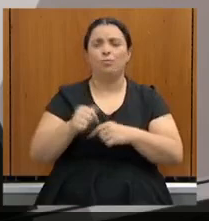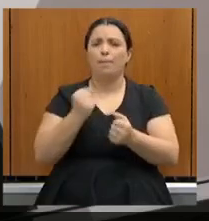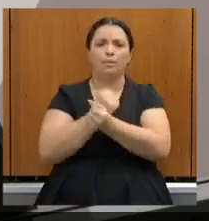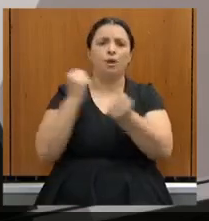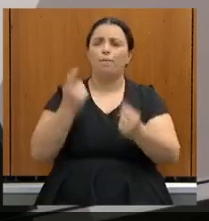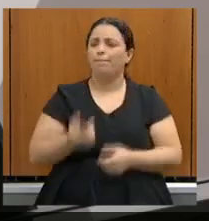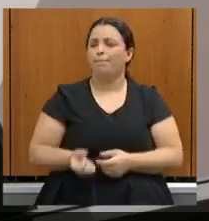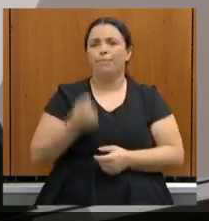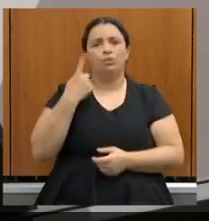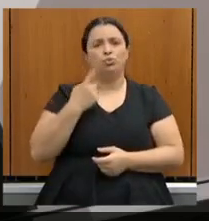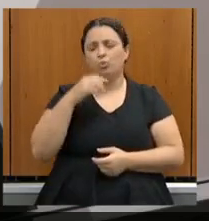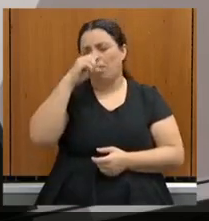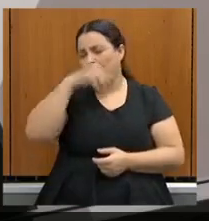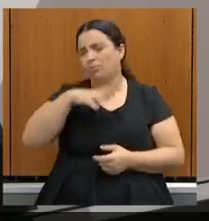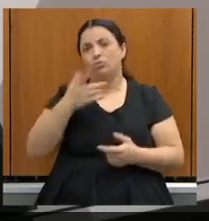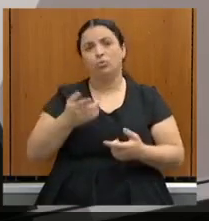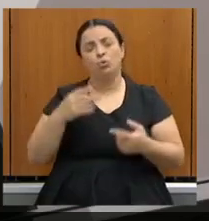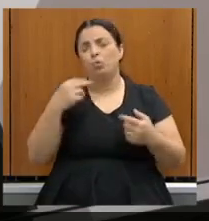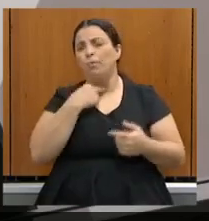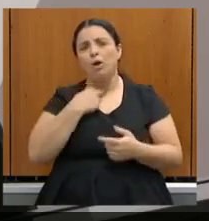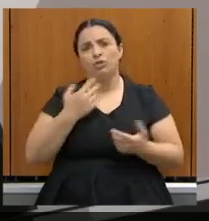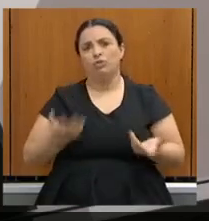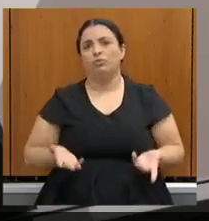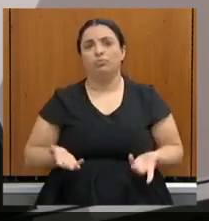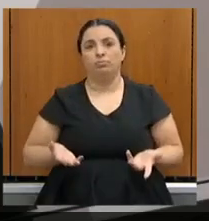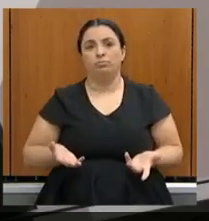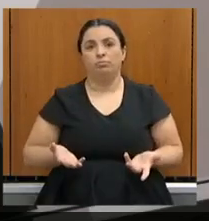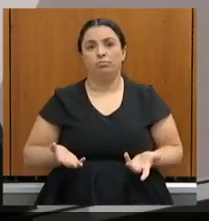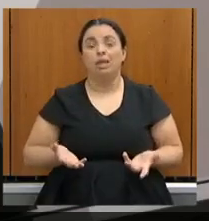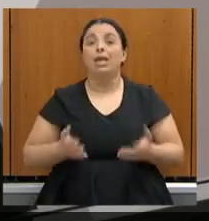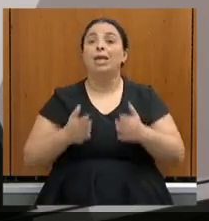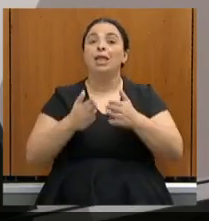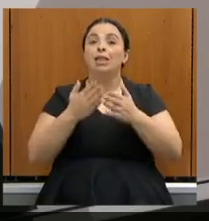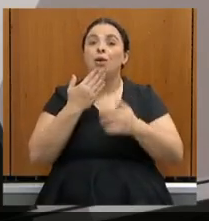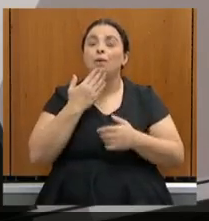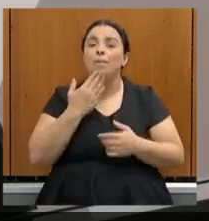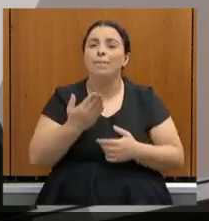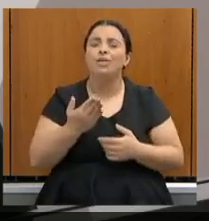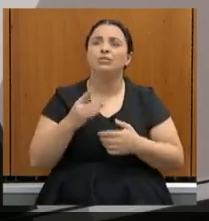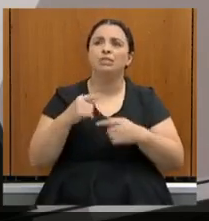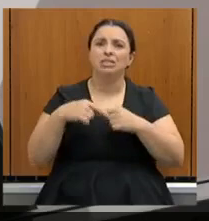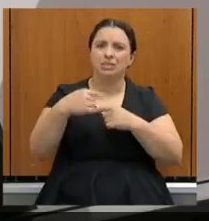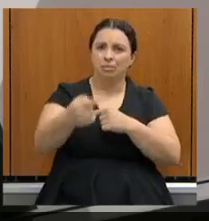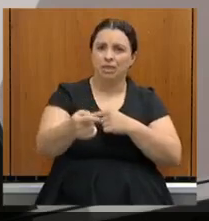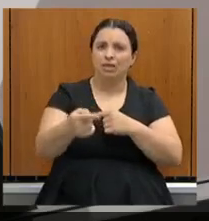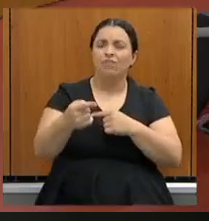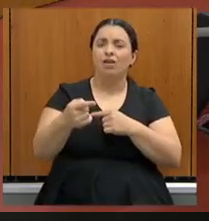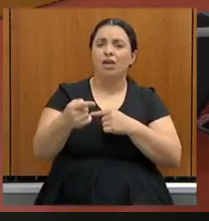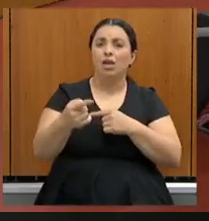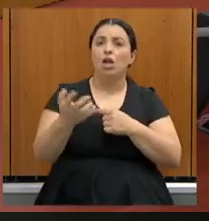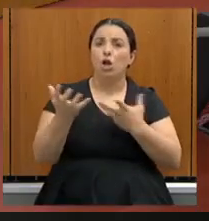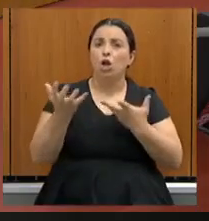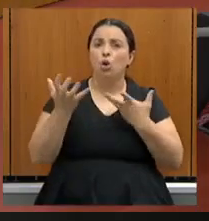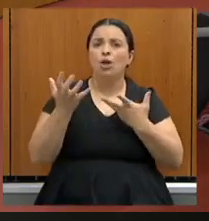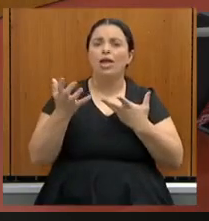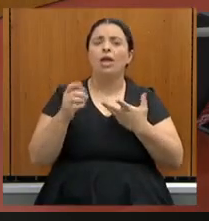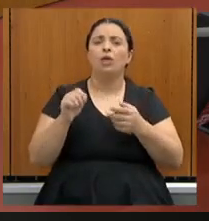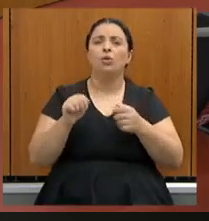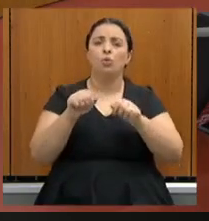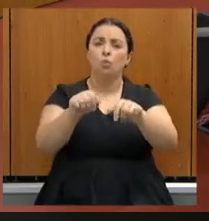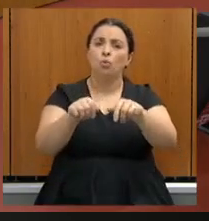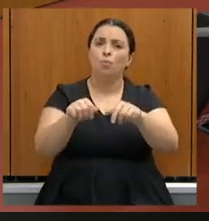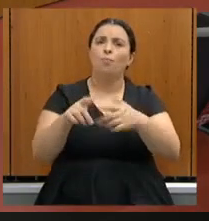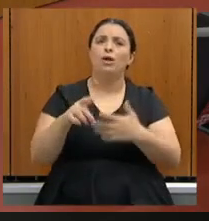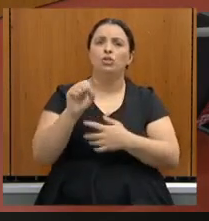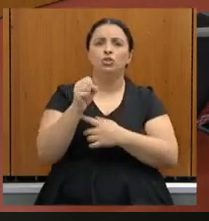absurdo. Então, eu peço realmente, semana que vem, não é, Maurício? Nós vamos fazer, deputado Bosco, queremos trazer uma solenidade para o senhor